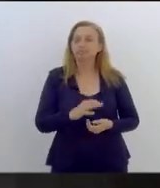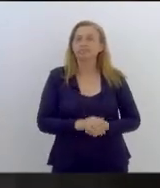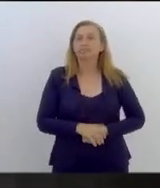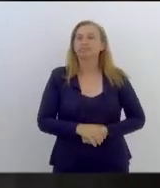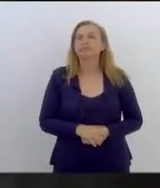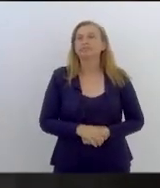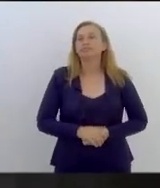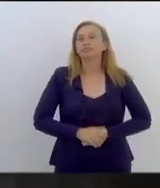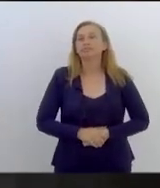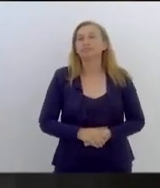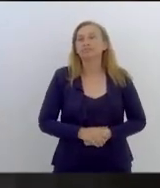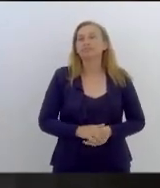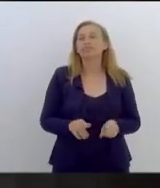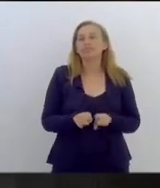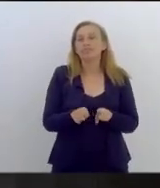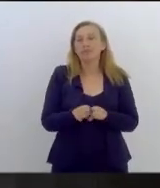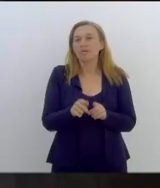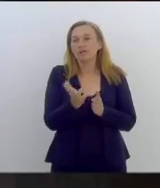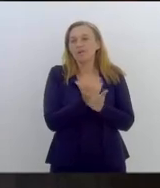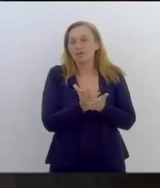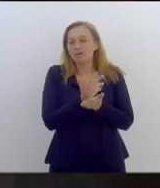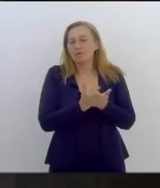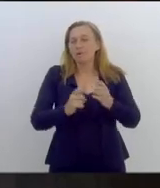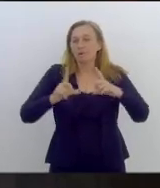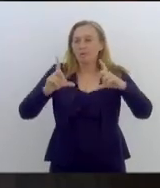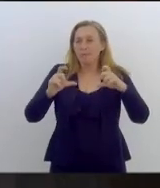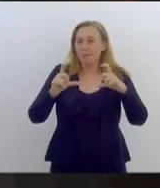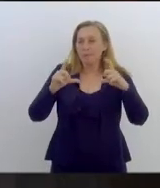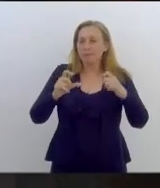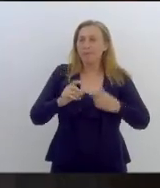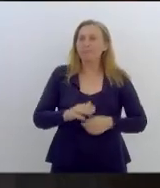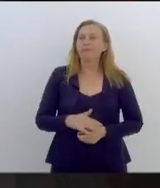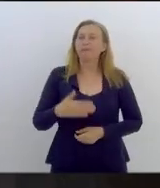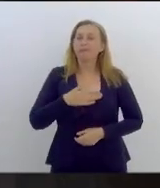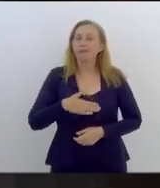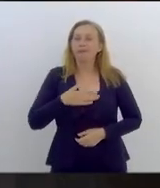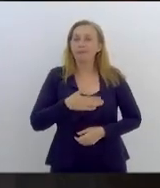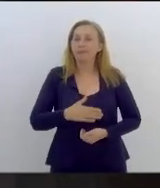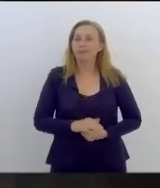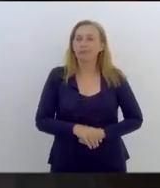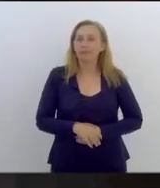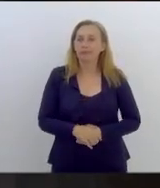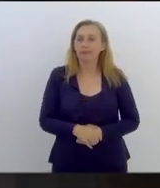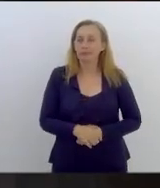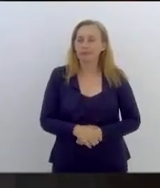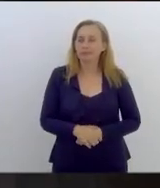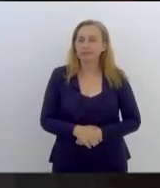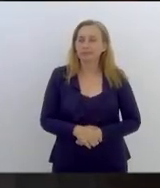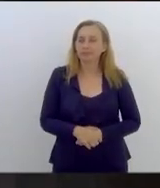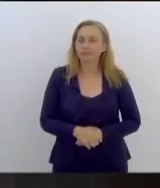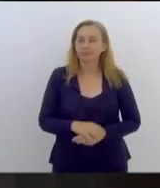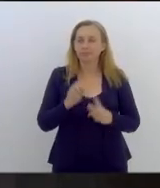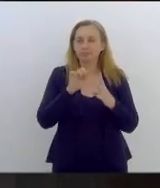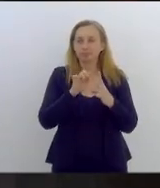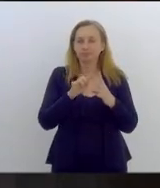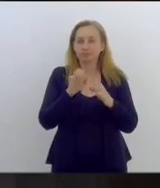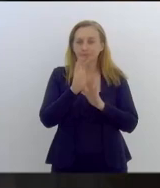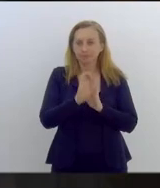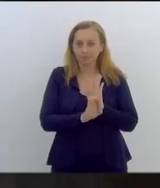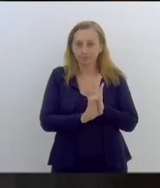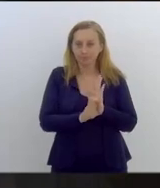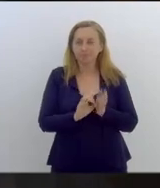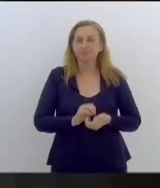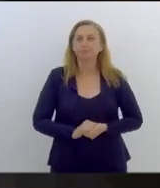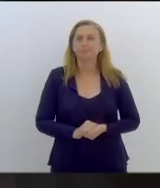são também desenhistas, fotógrafos, curtem. Além disso, com as duas emendas que